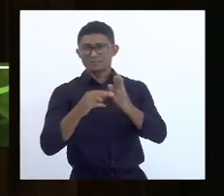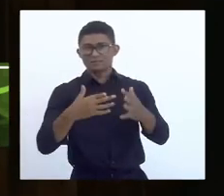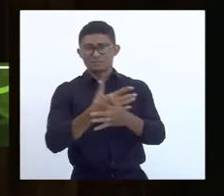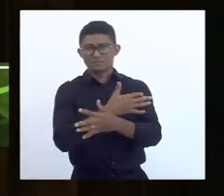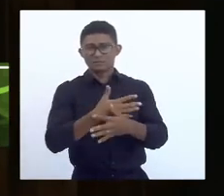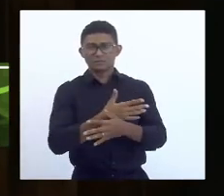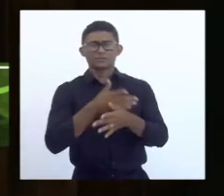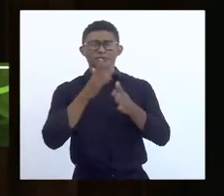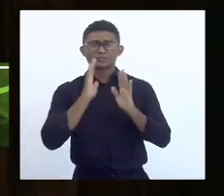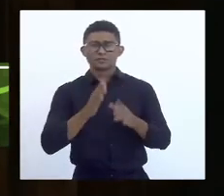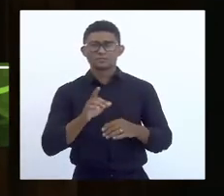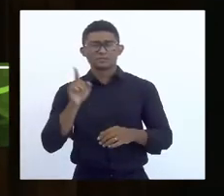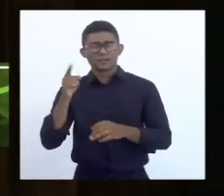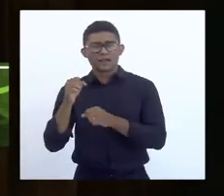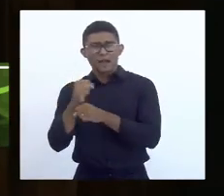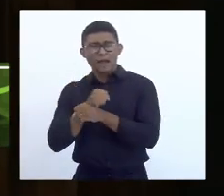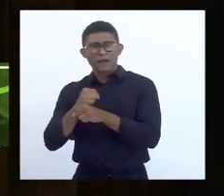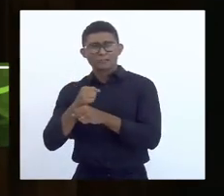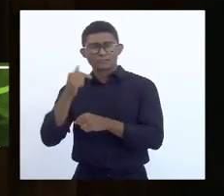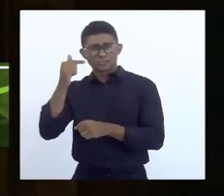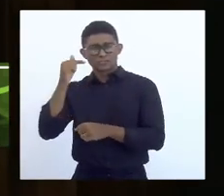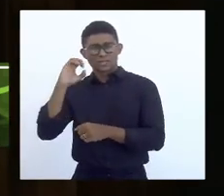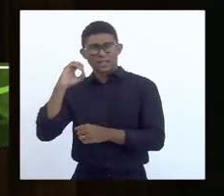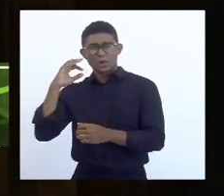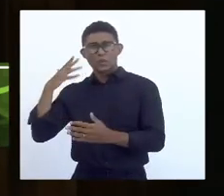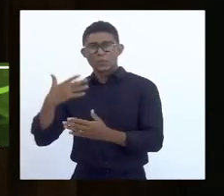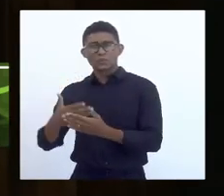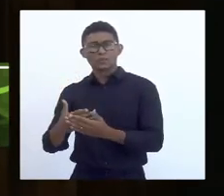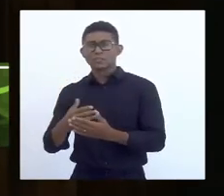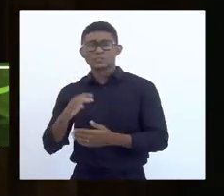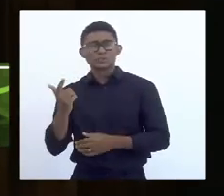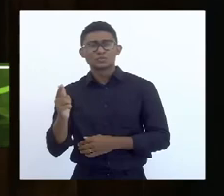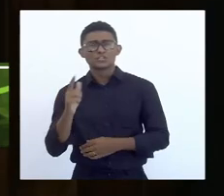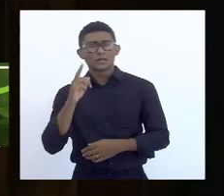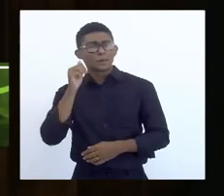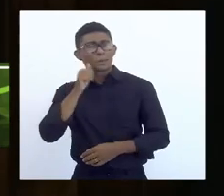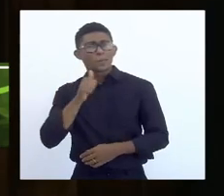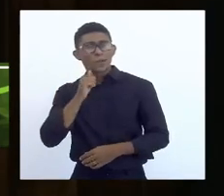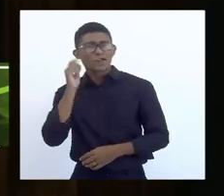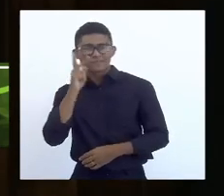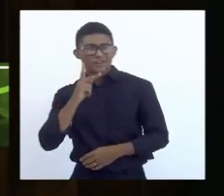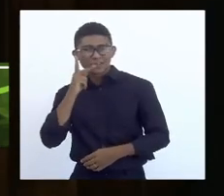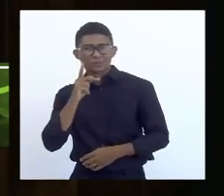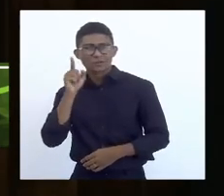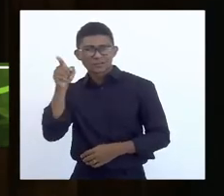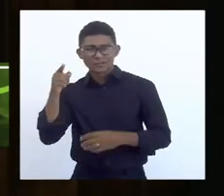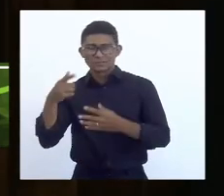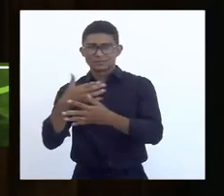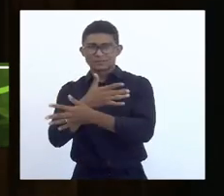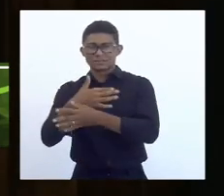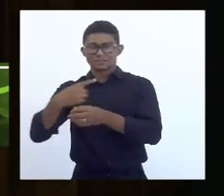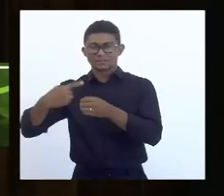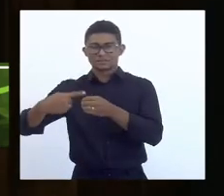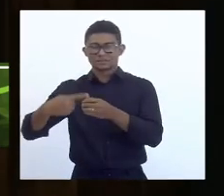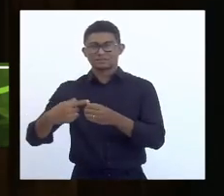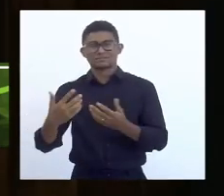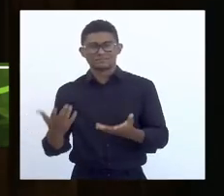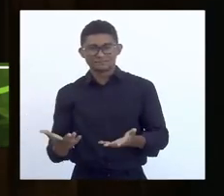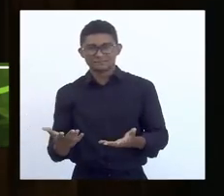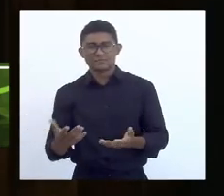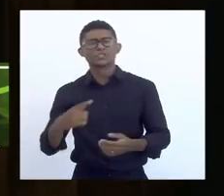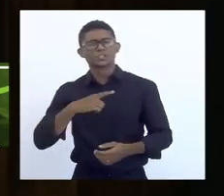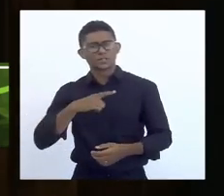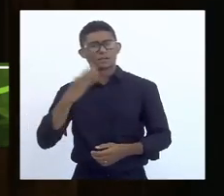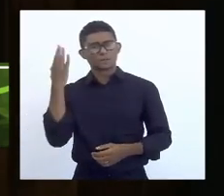de 70 anos, nós não tínhamos uma mulher vereadora em Três Rios. A gente teve uma mulher, a Alva Coutinho, que foi, inclusive, na